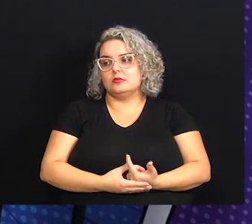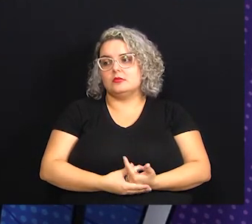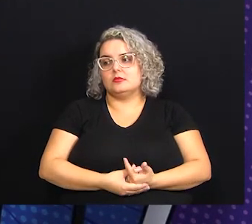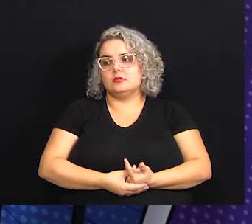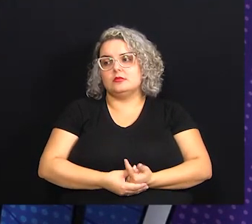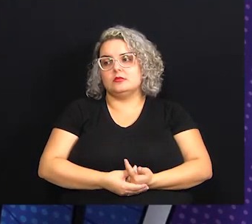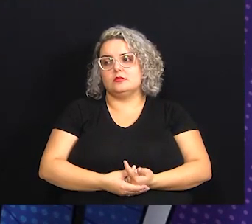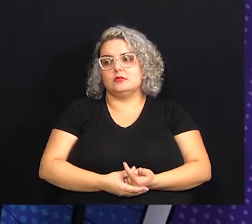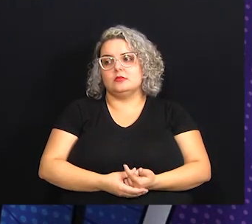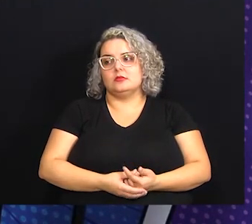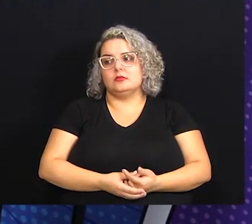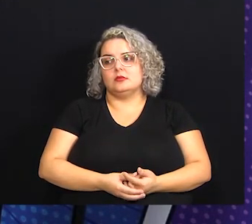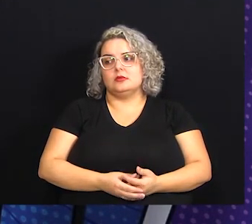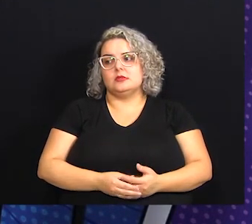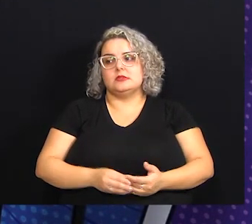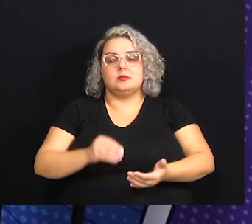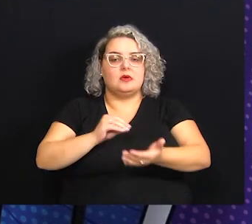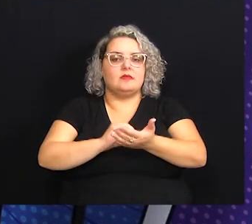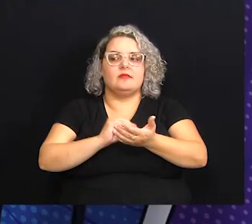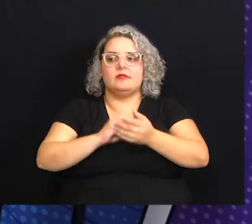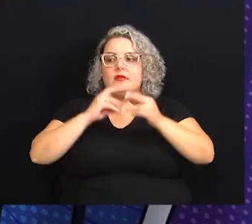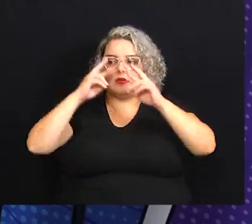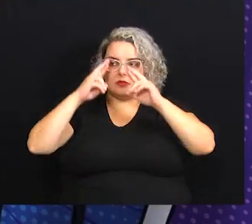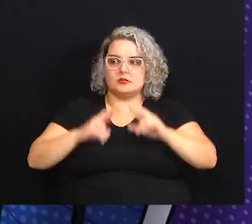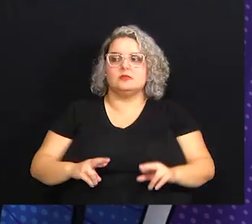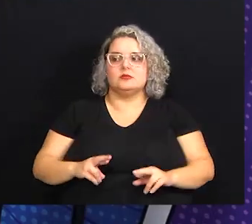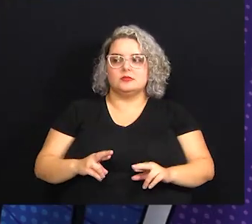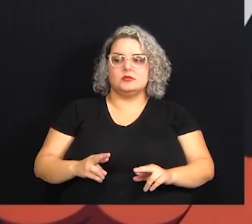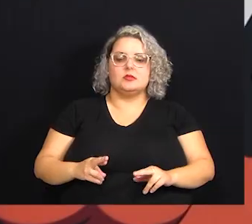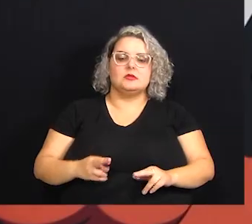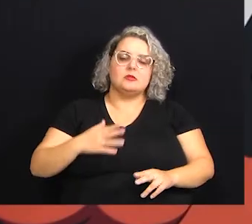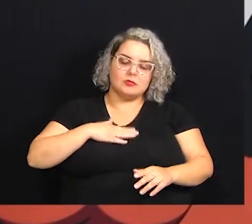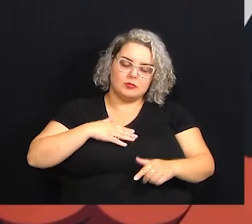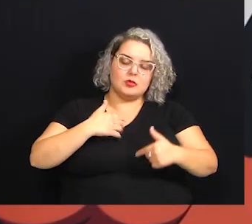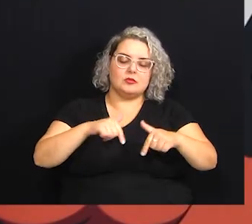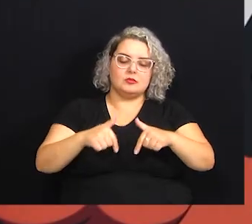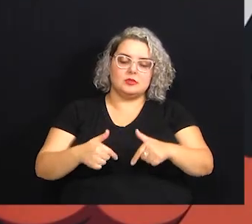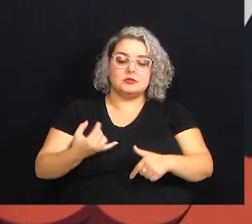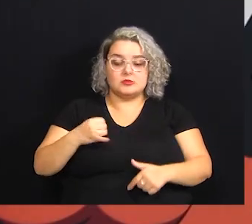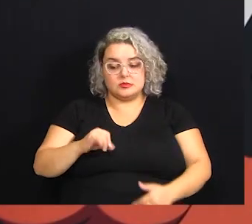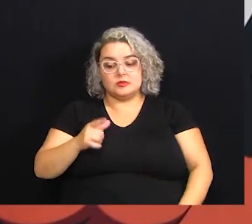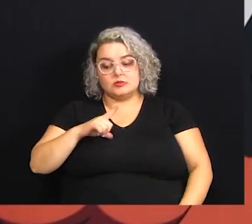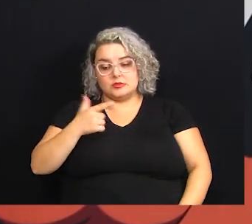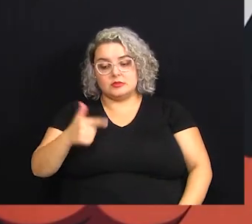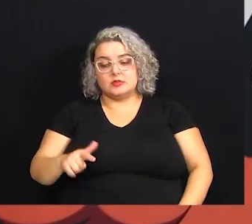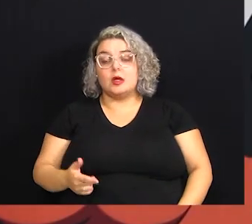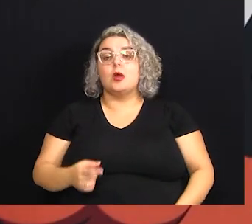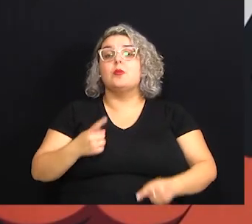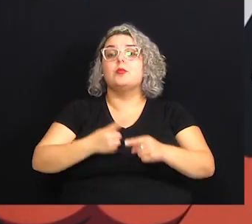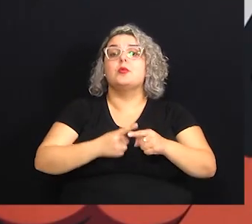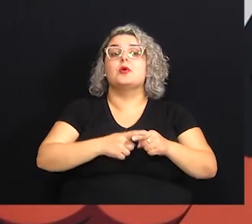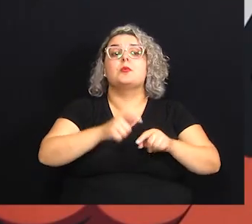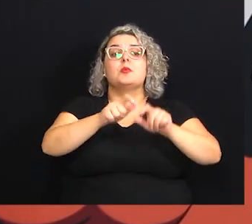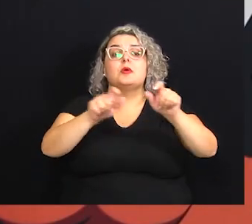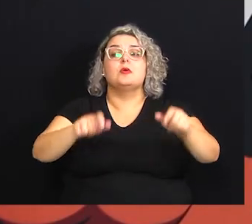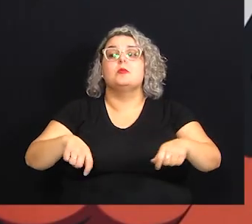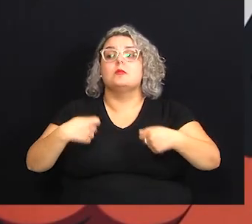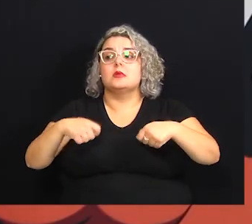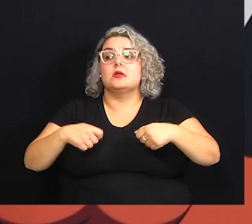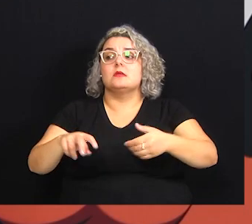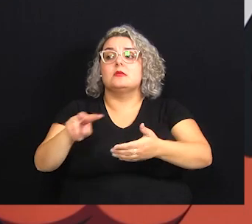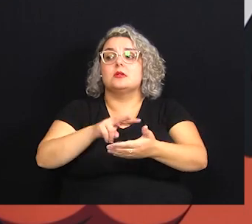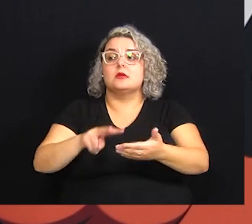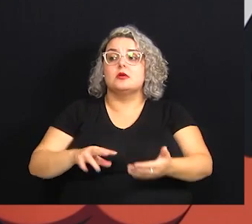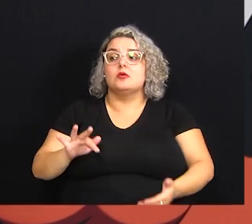consegui, assim, seria um desrespeito a esse trabalho fazer uma continuação. Ricardo, por que é que o pessoal de casa tem que ler O Fardo